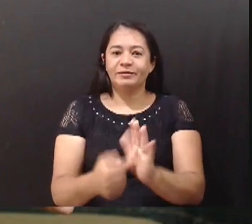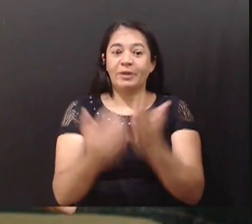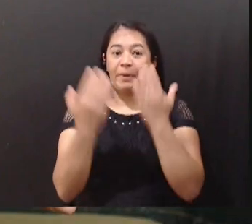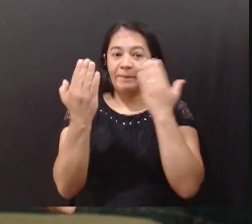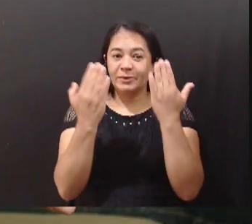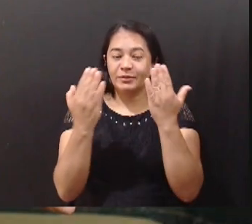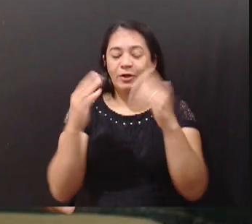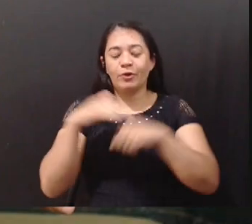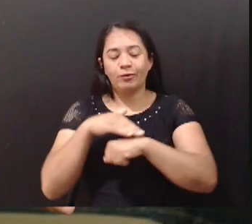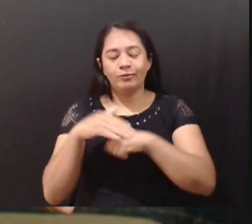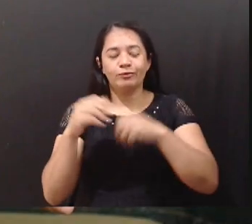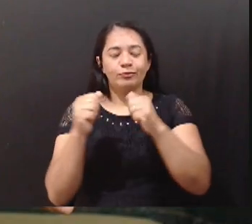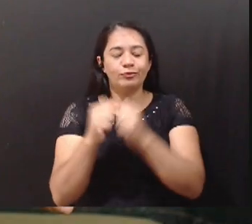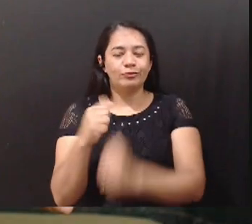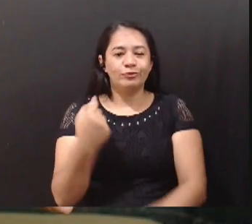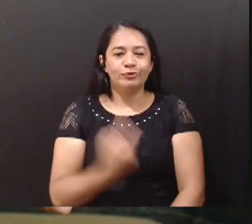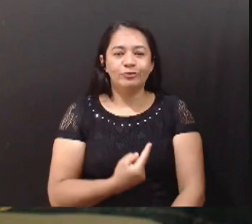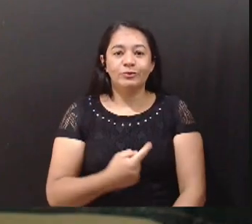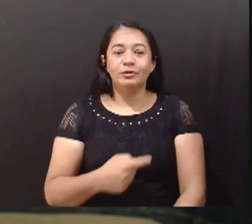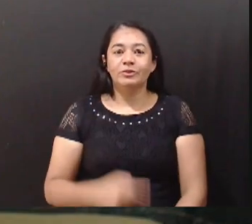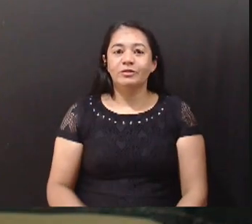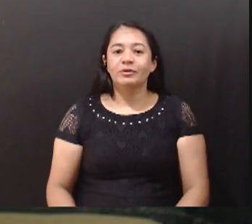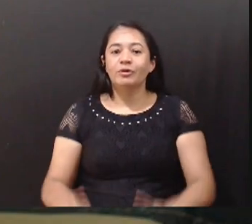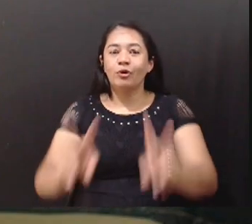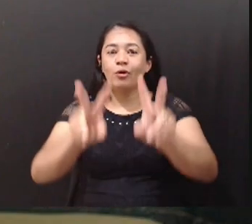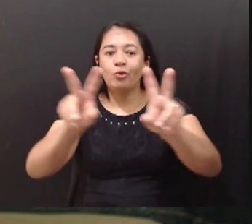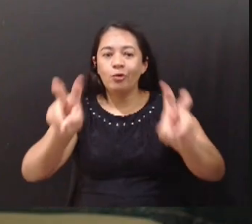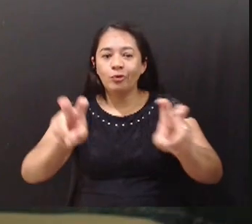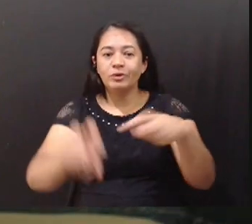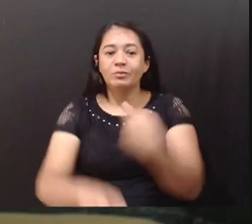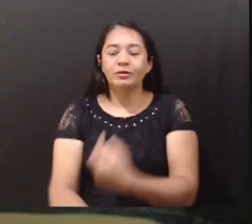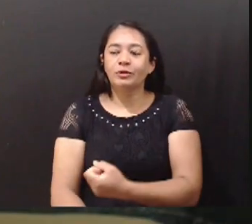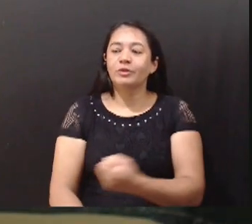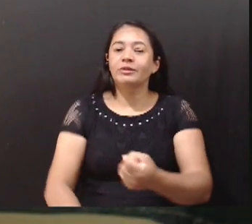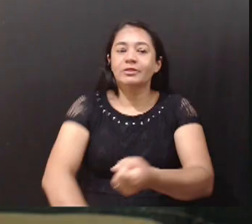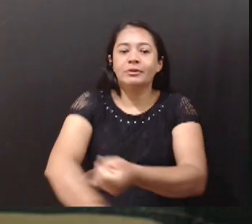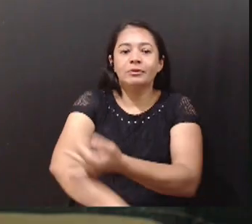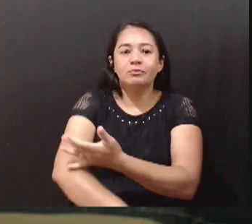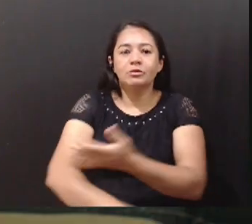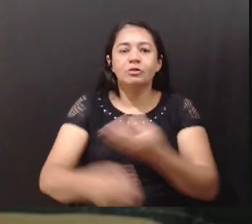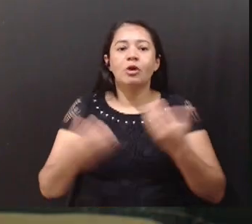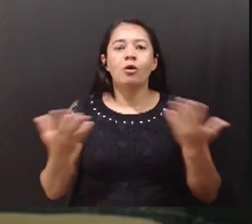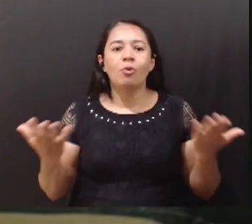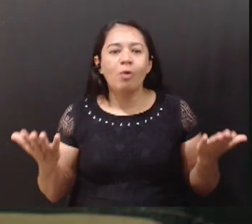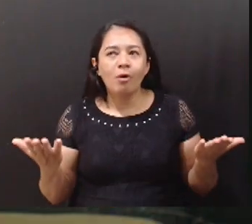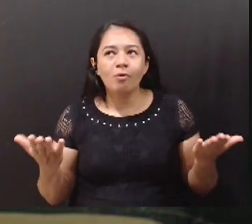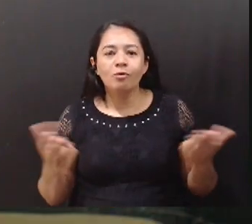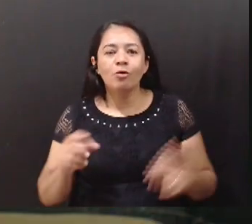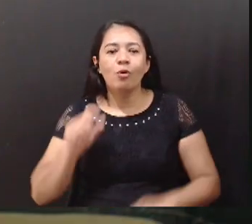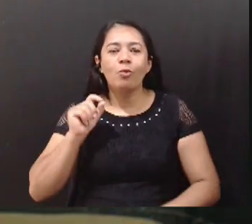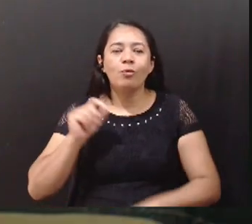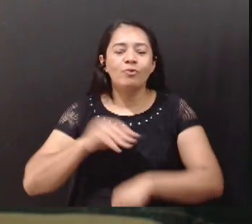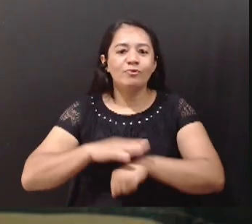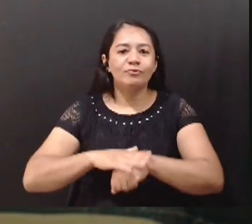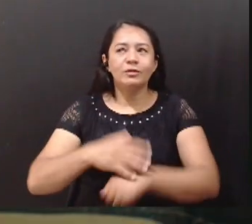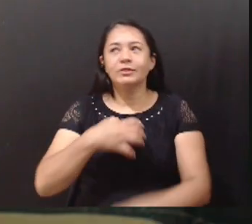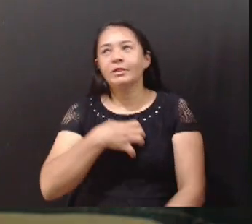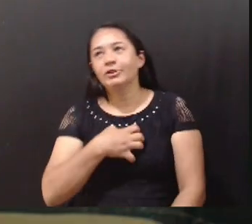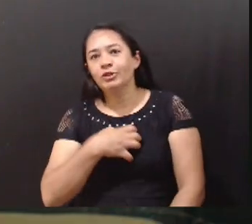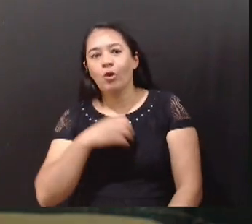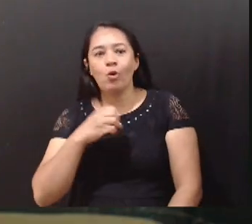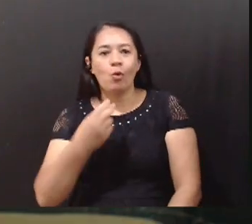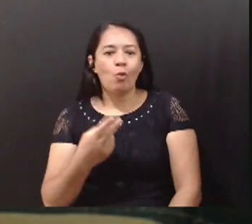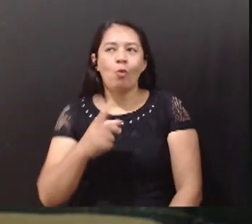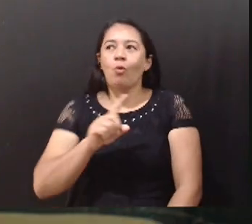gente sobre as nossas emoções. Quais são elas? O que fazer com elas? Sentir ou não sentir?